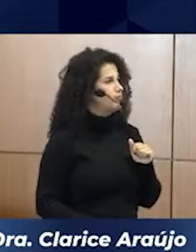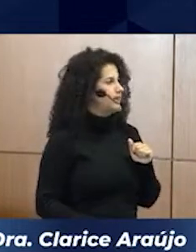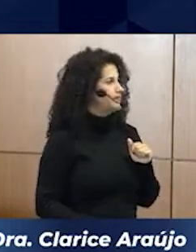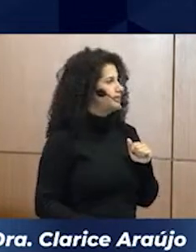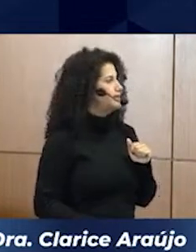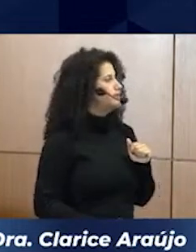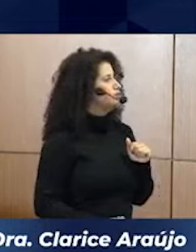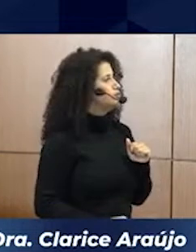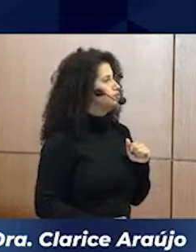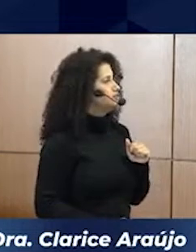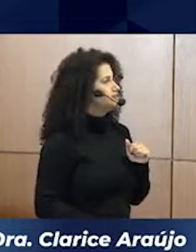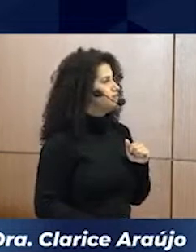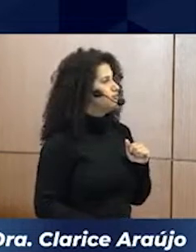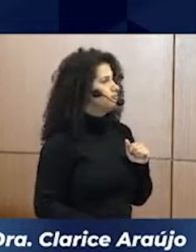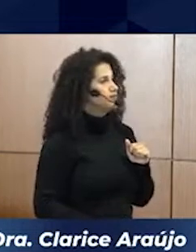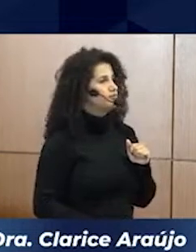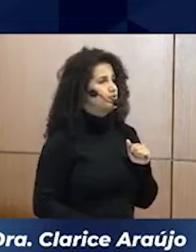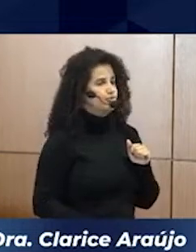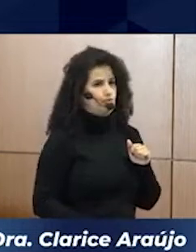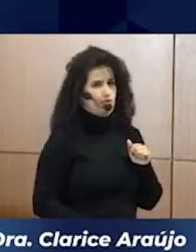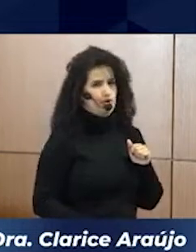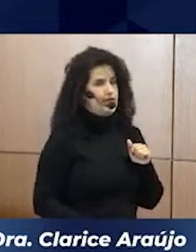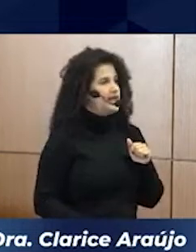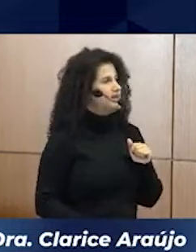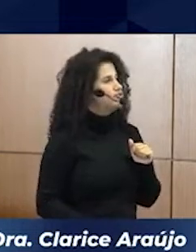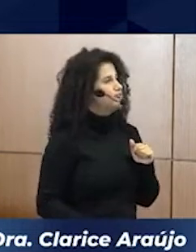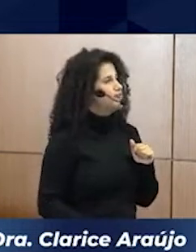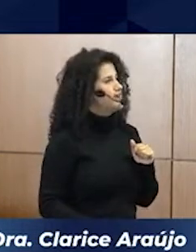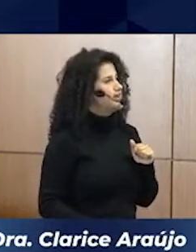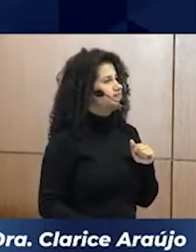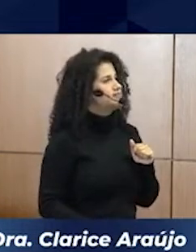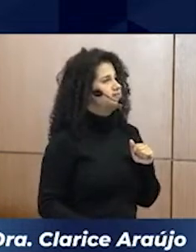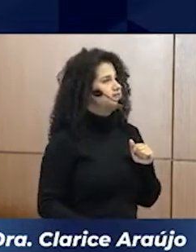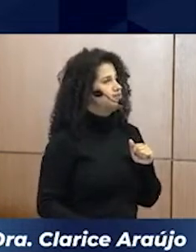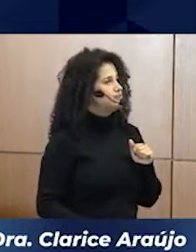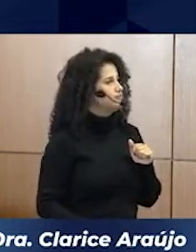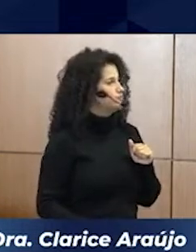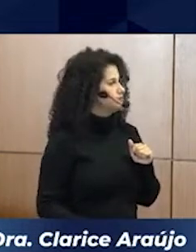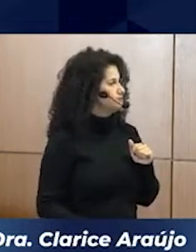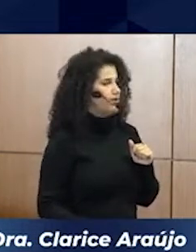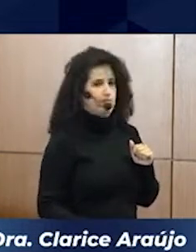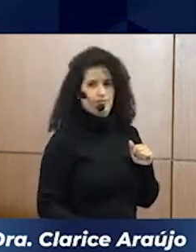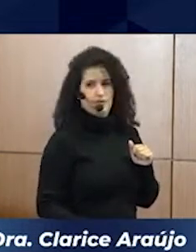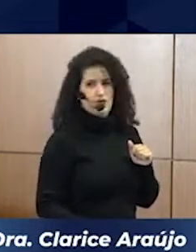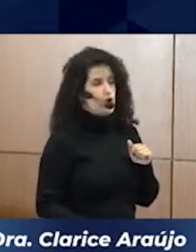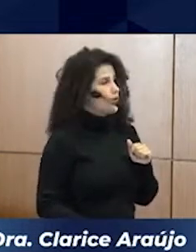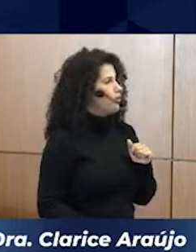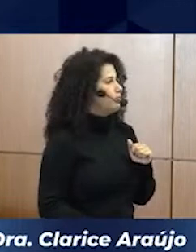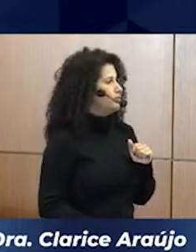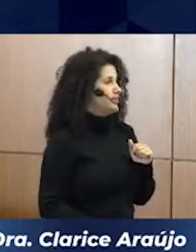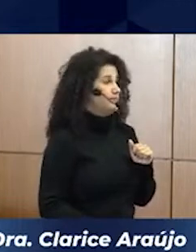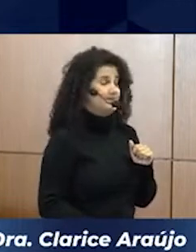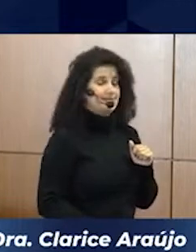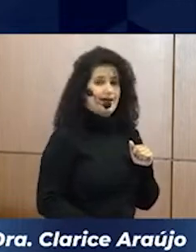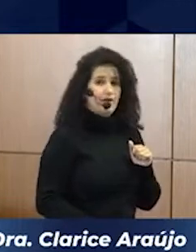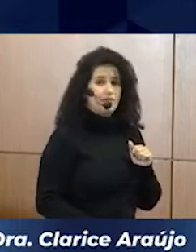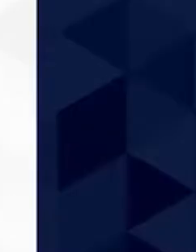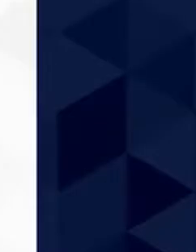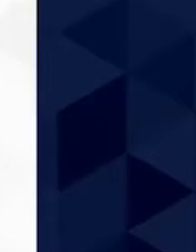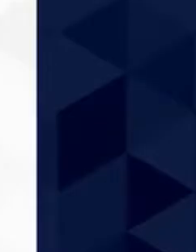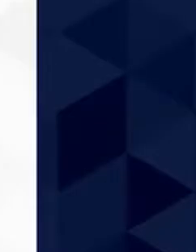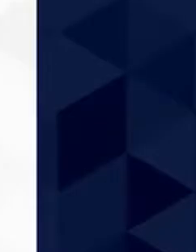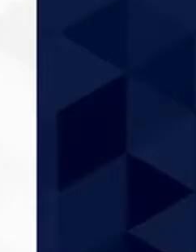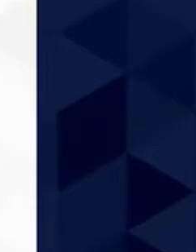mais completa do desenvolvimento motor em diferentes níveis de função,